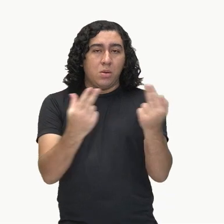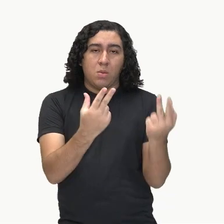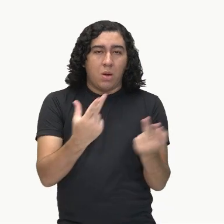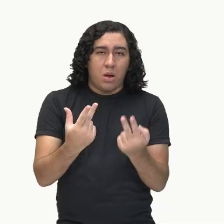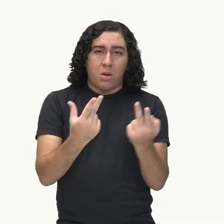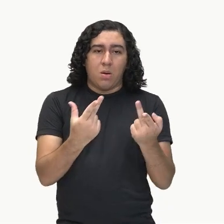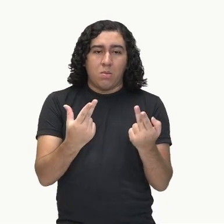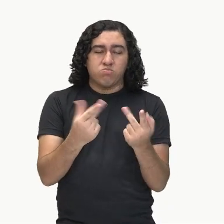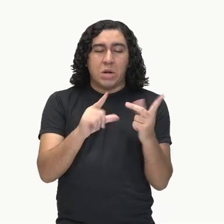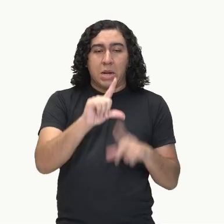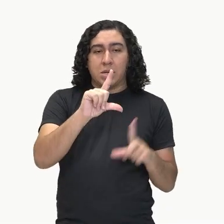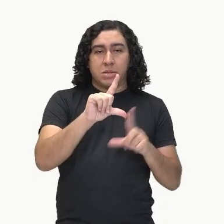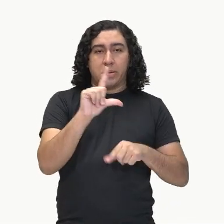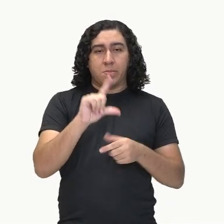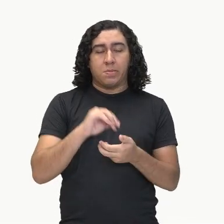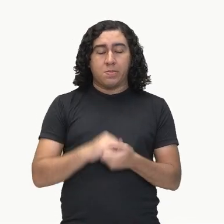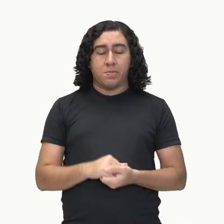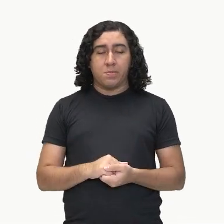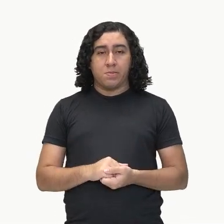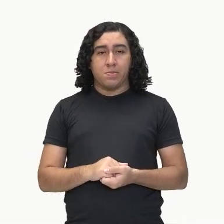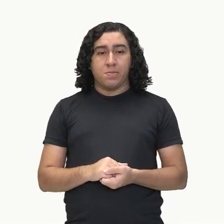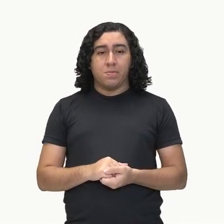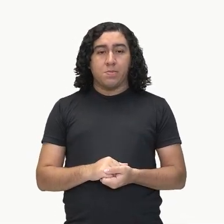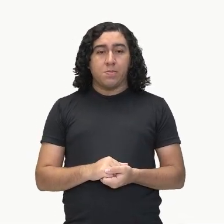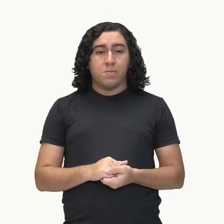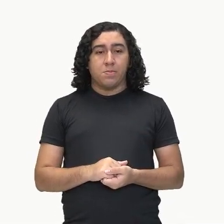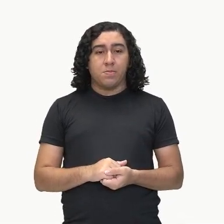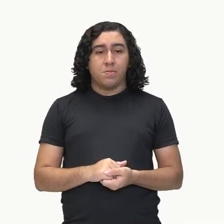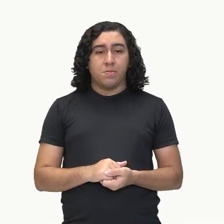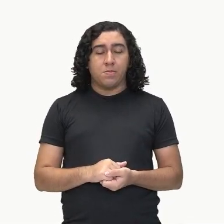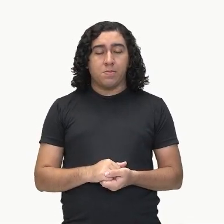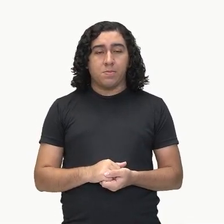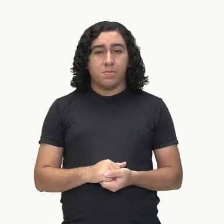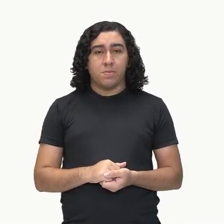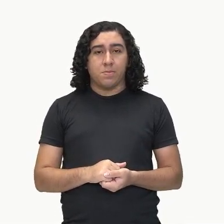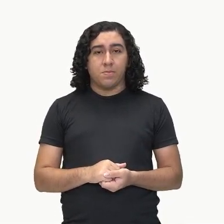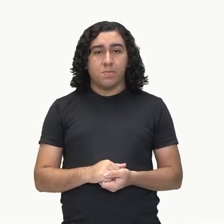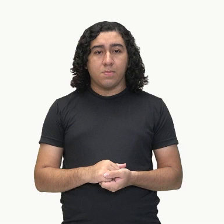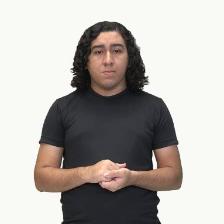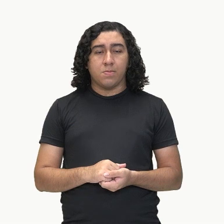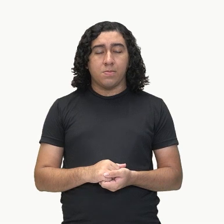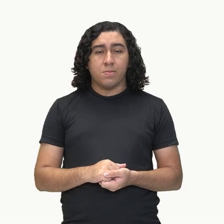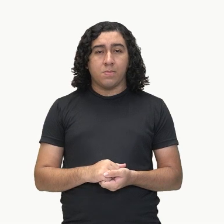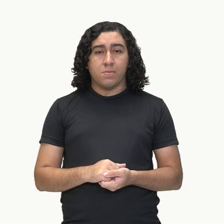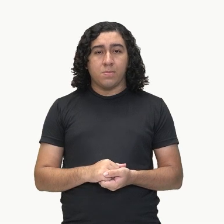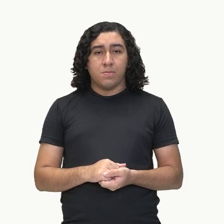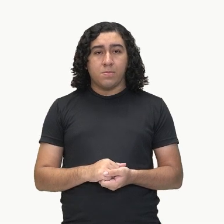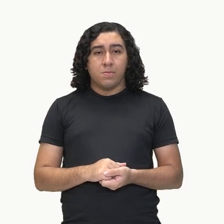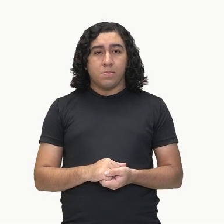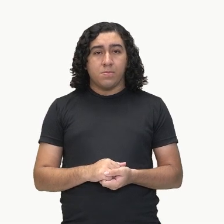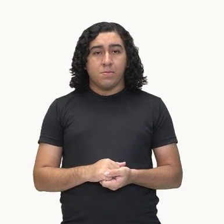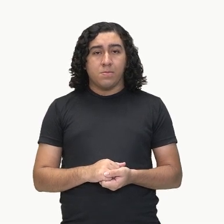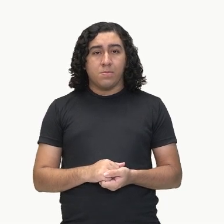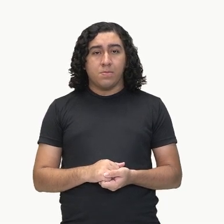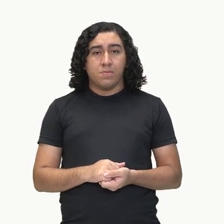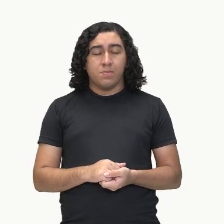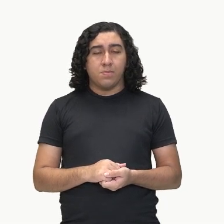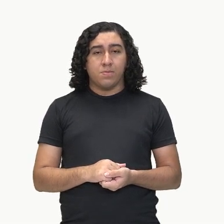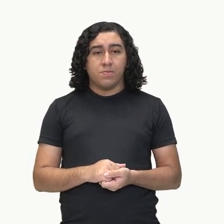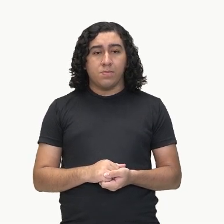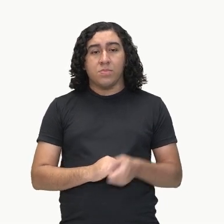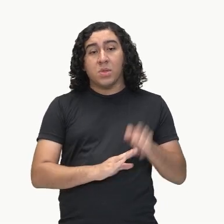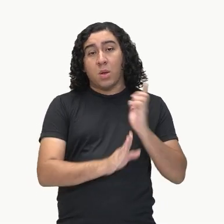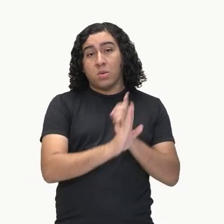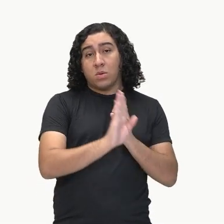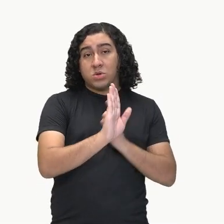literal. Então, já organizamos, já identificamos, agora nós vamos trabalhar com os